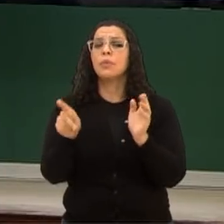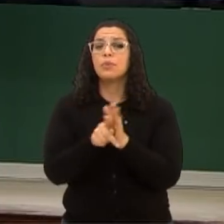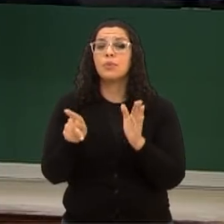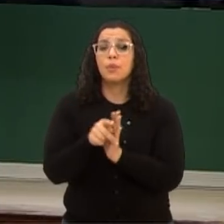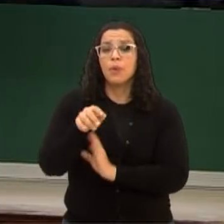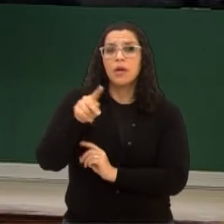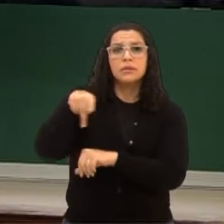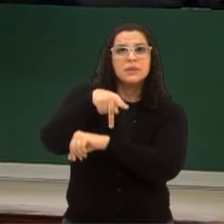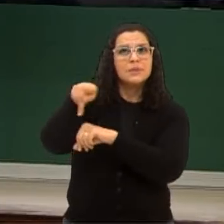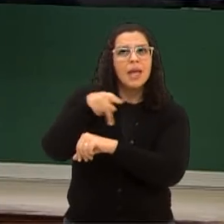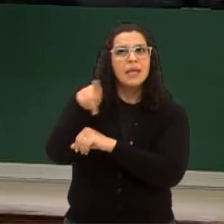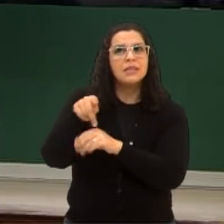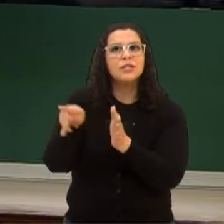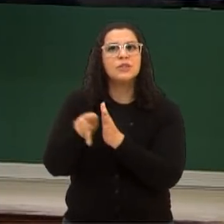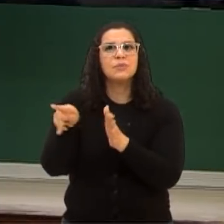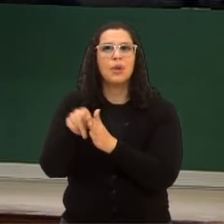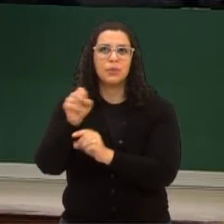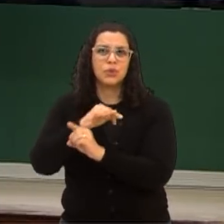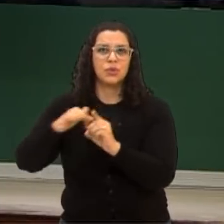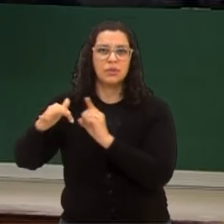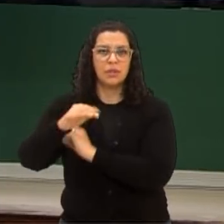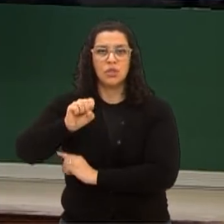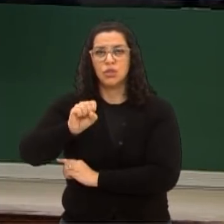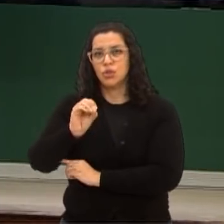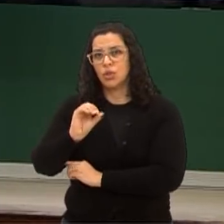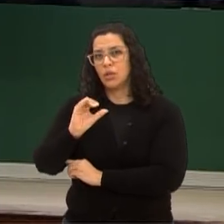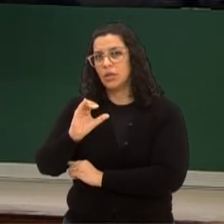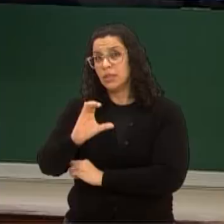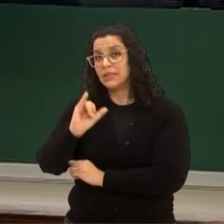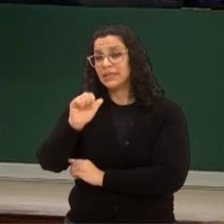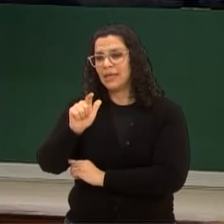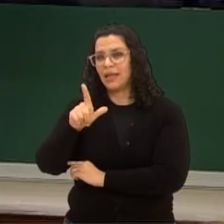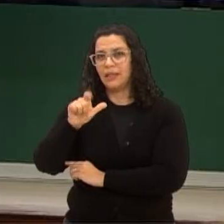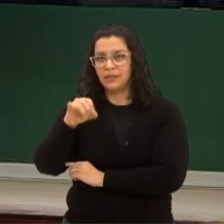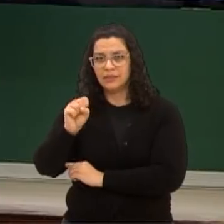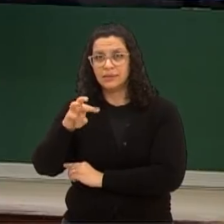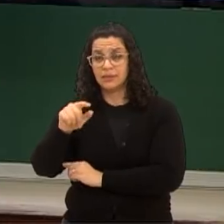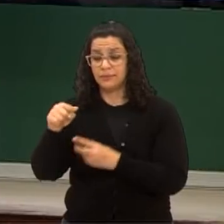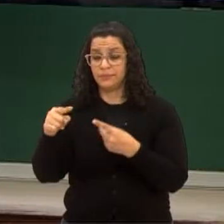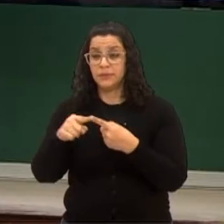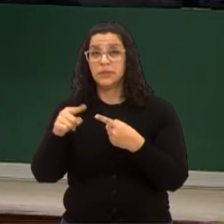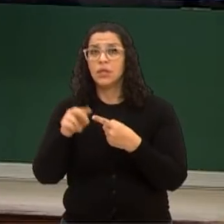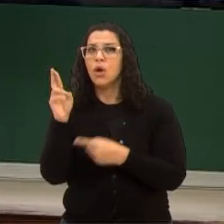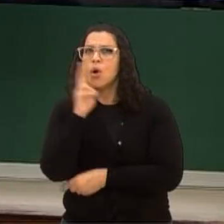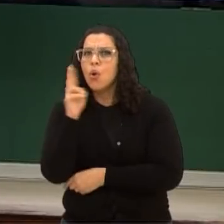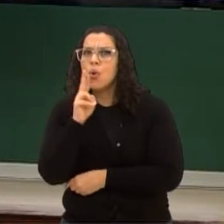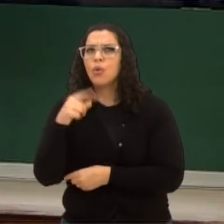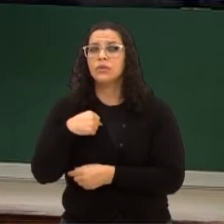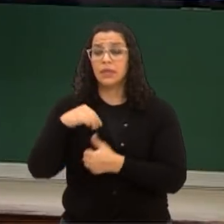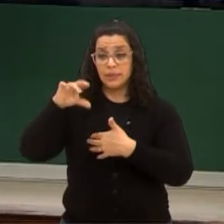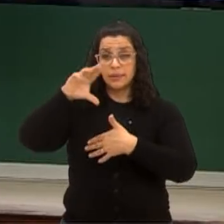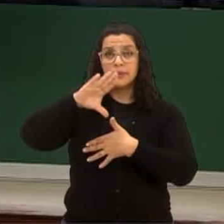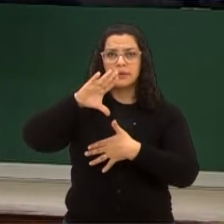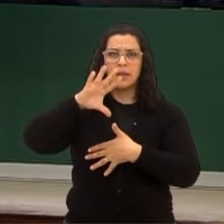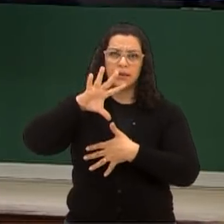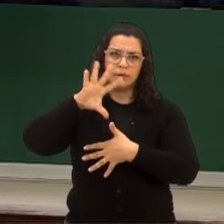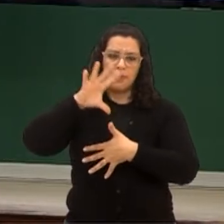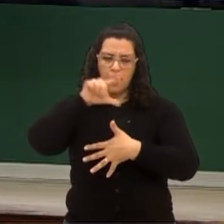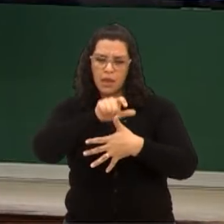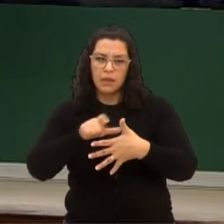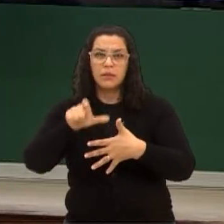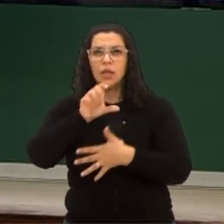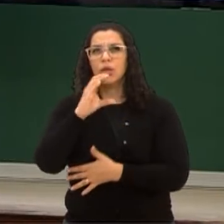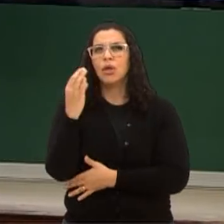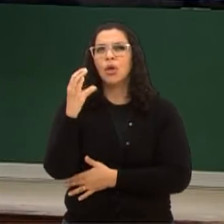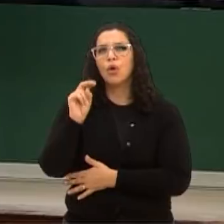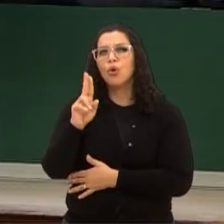pelos países socialistas. À época, a União Soviética, aqui na América a gente tem o exemplo de Cuba, que